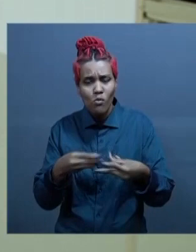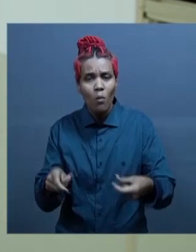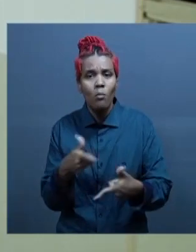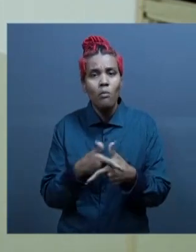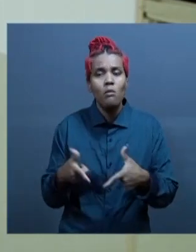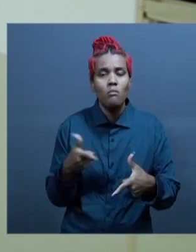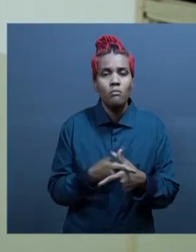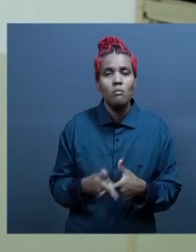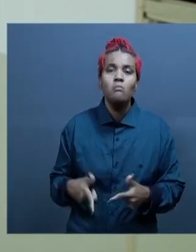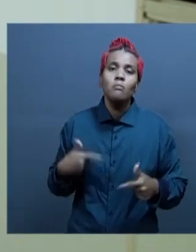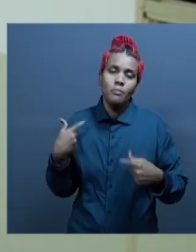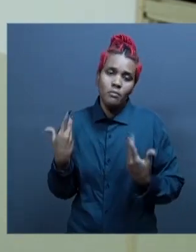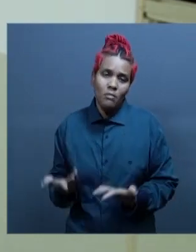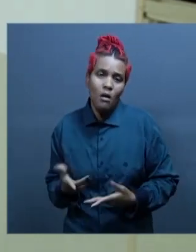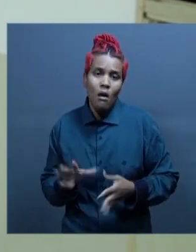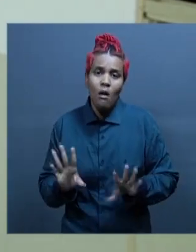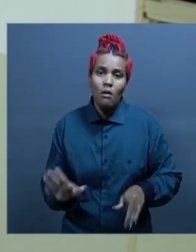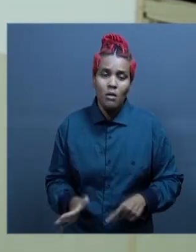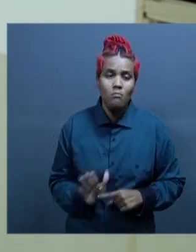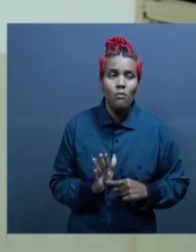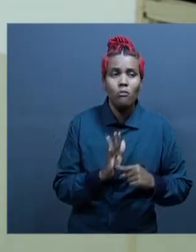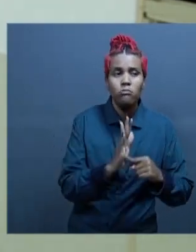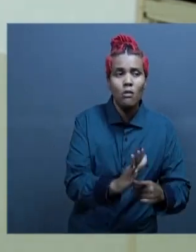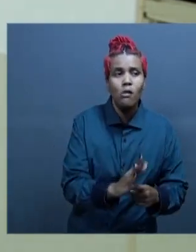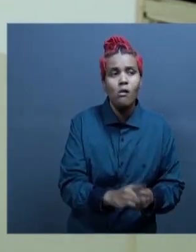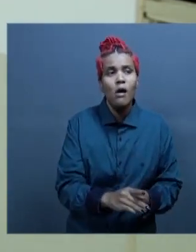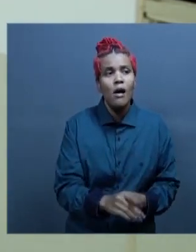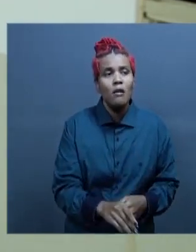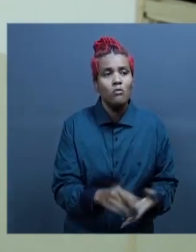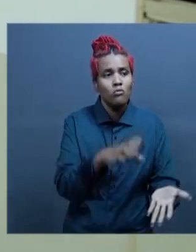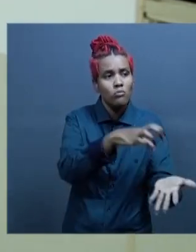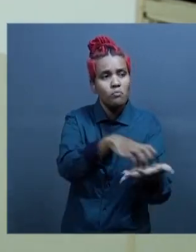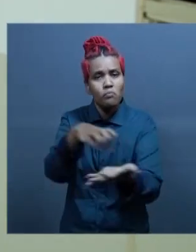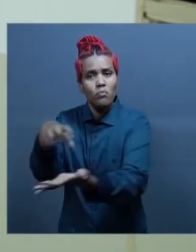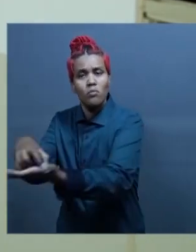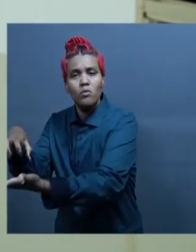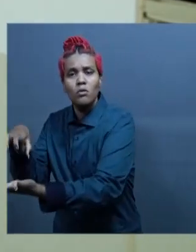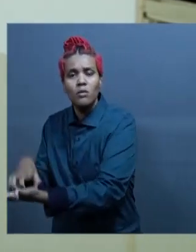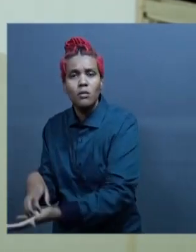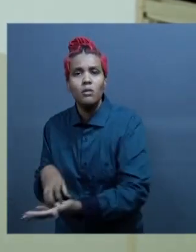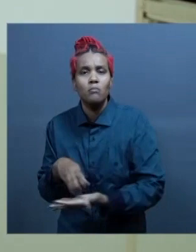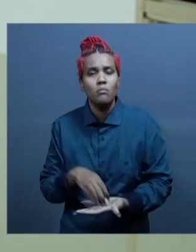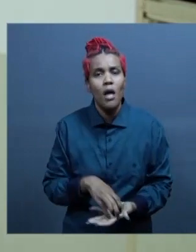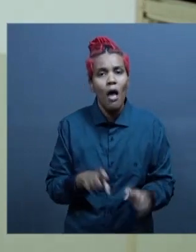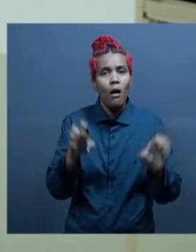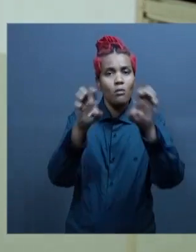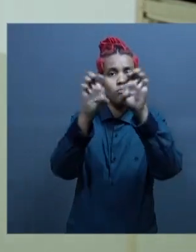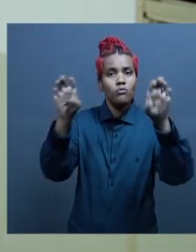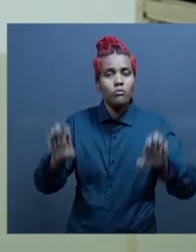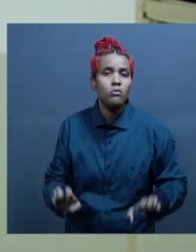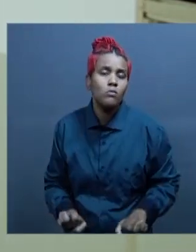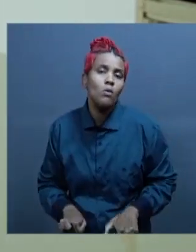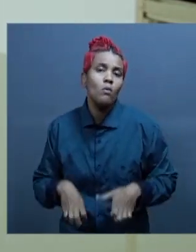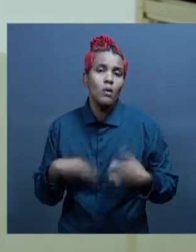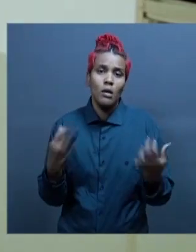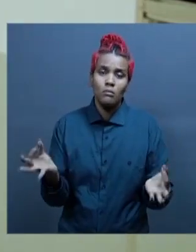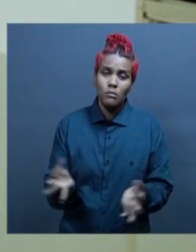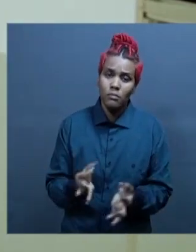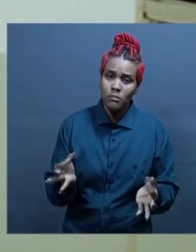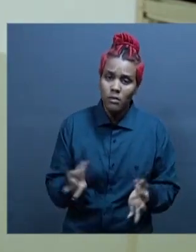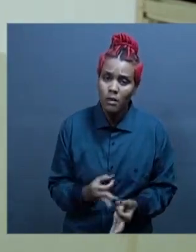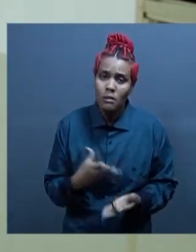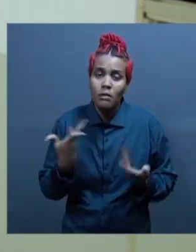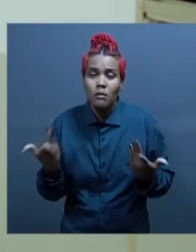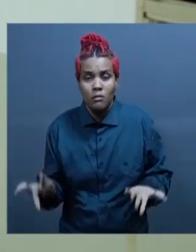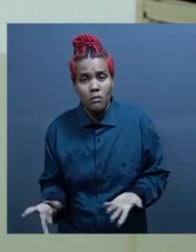acontecendo e aí já levava os campi avançados de uma forma é mais estruturado e adequado até pelas dificuldades talvez